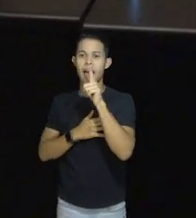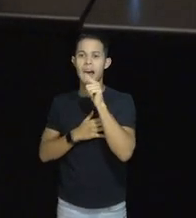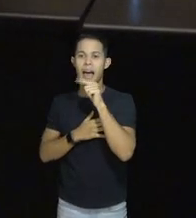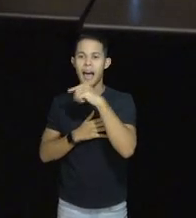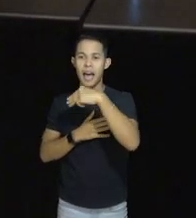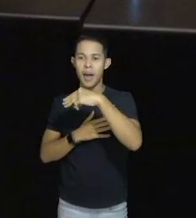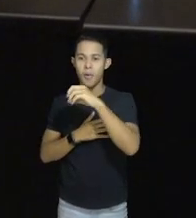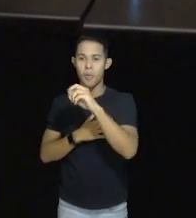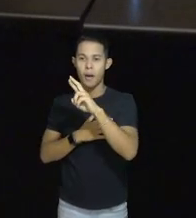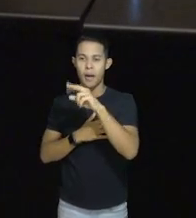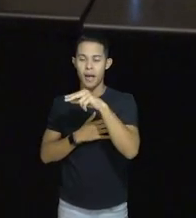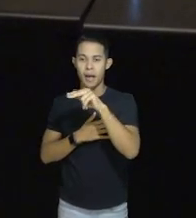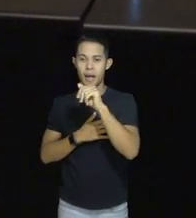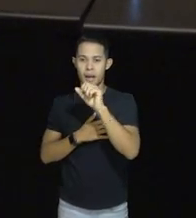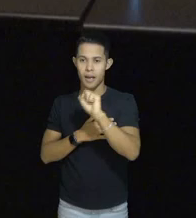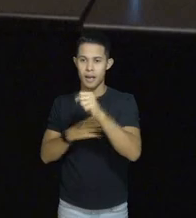Bom,